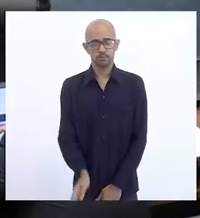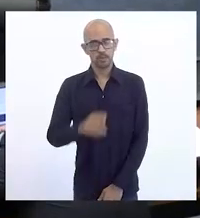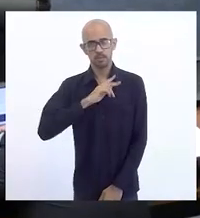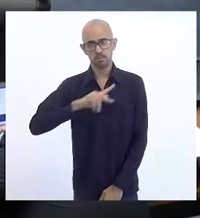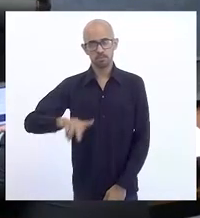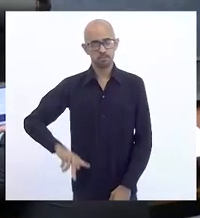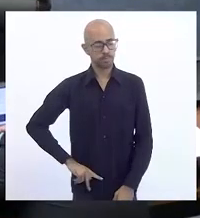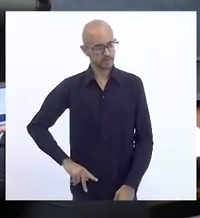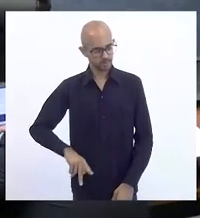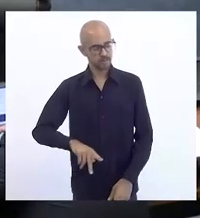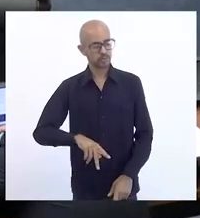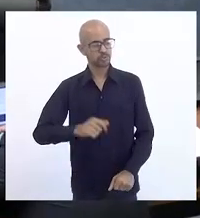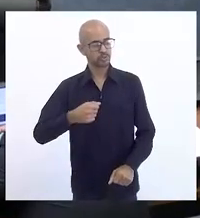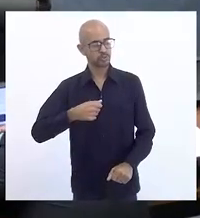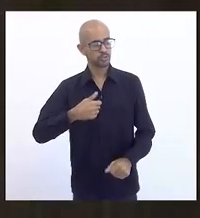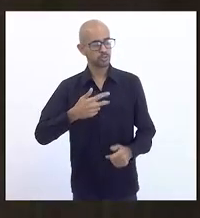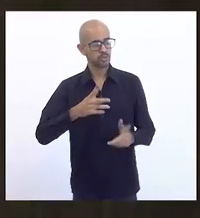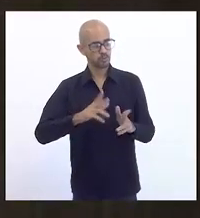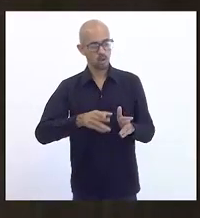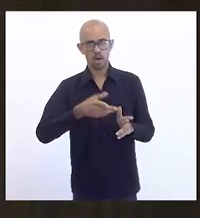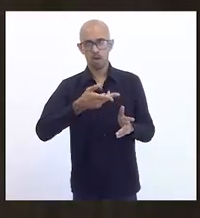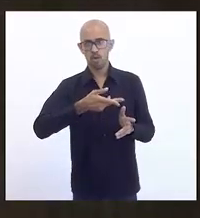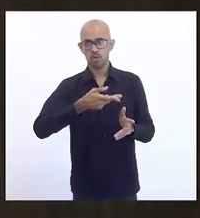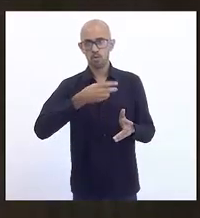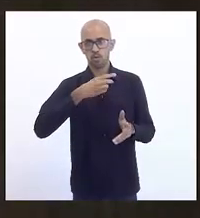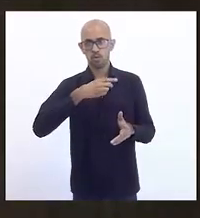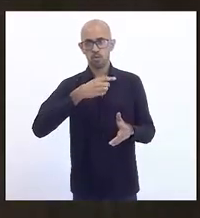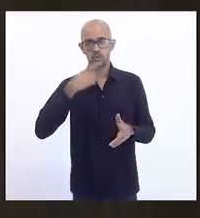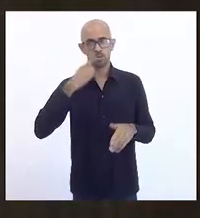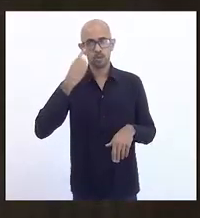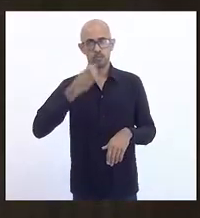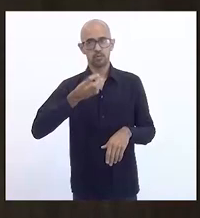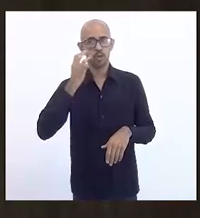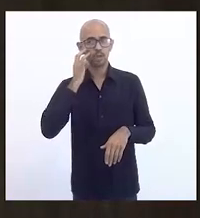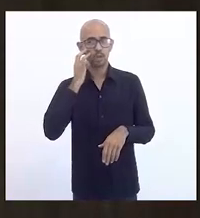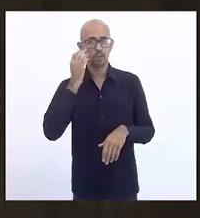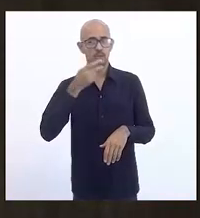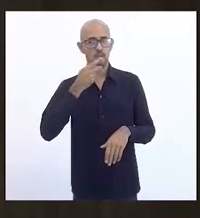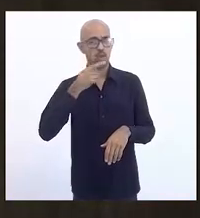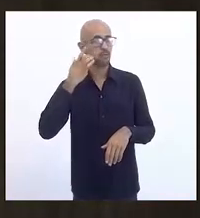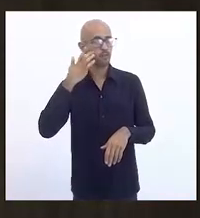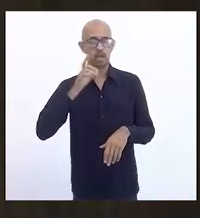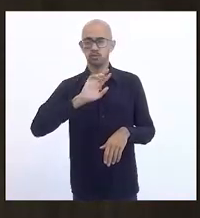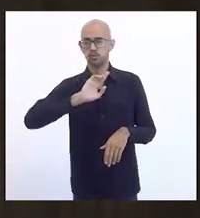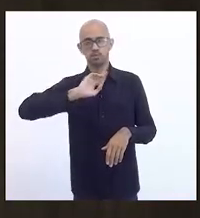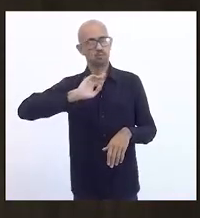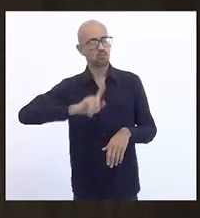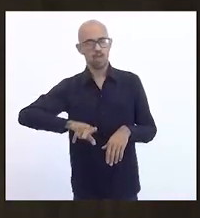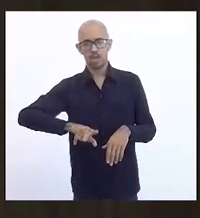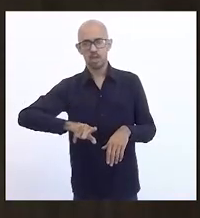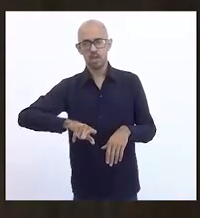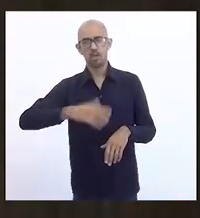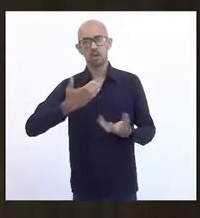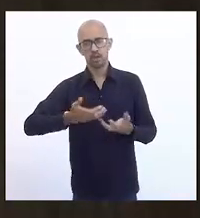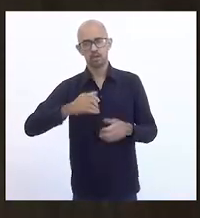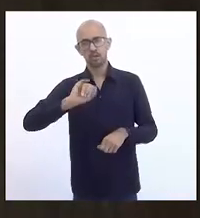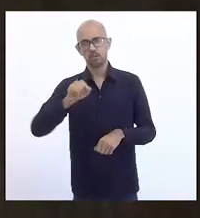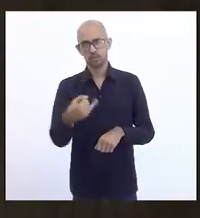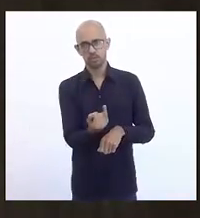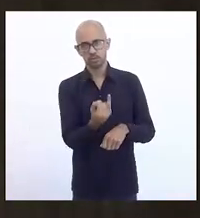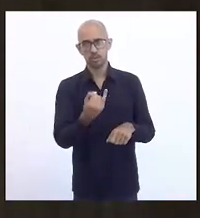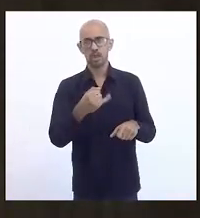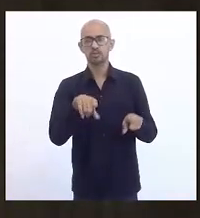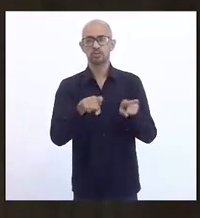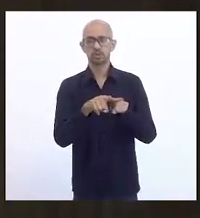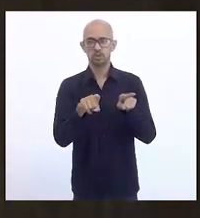Presidente, como disse aqui o deputado Valdeque, não é um debate fácil e quero ter a oportunidade de fazê-lo na minha